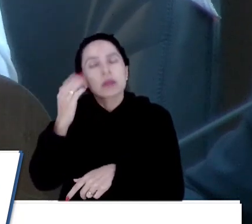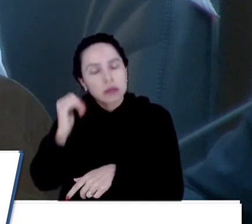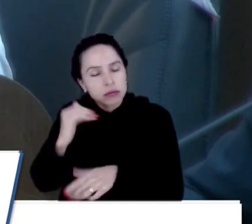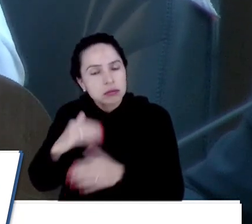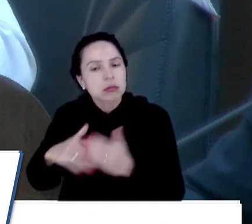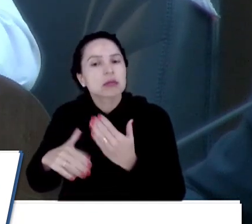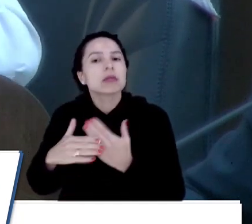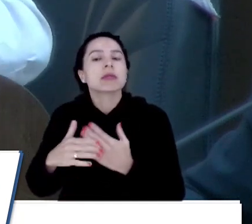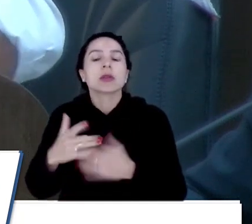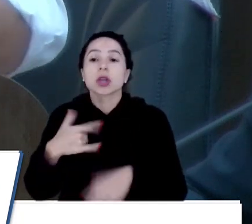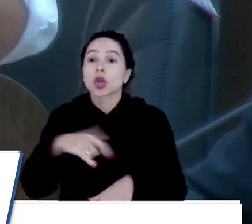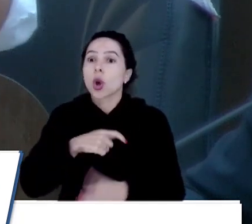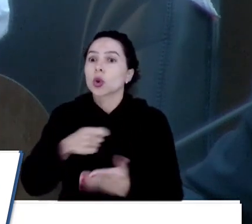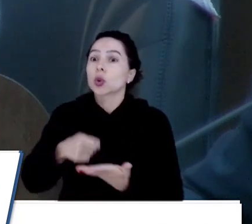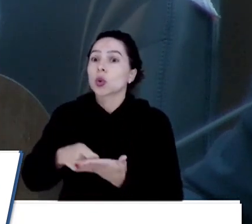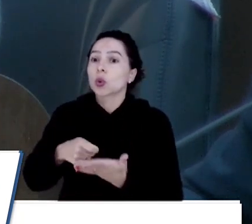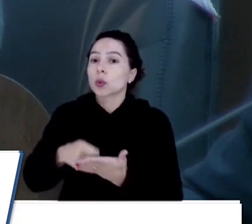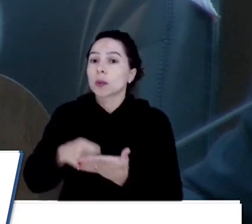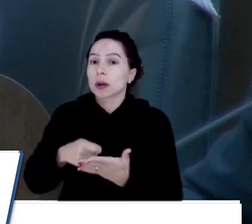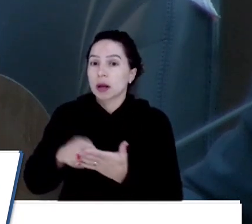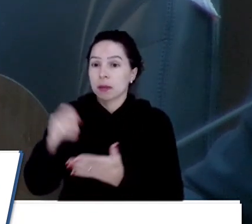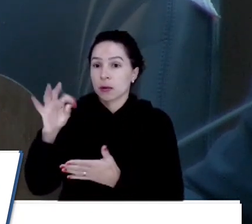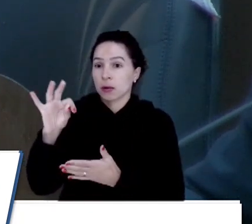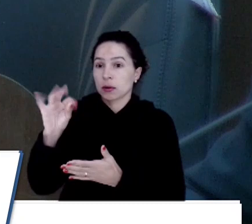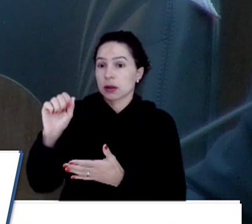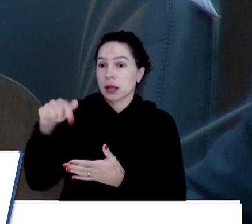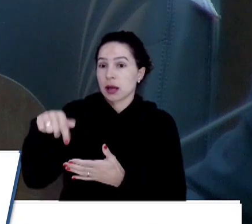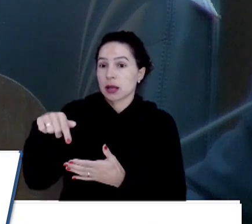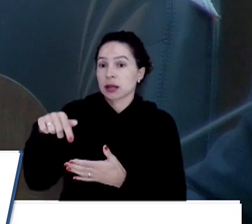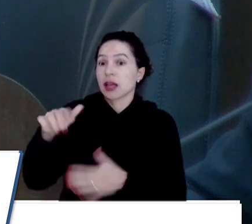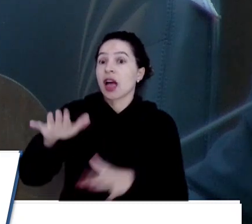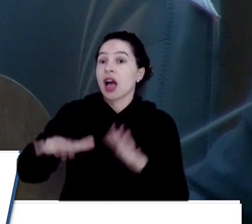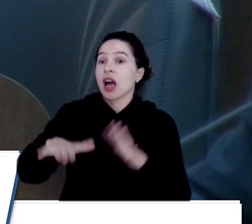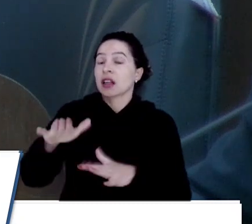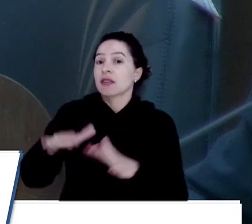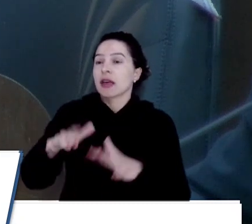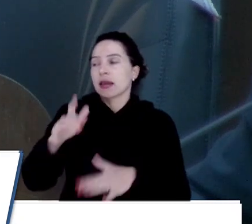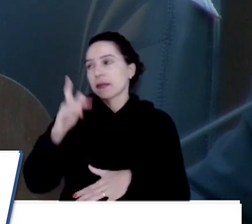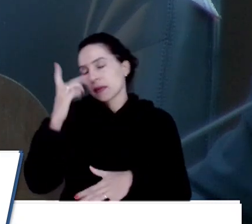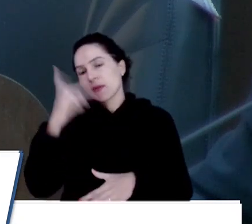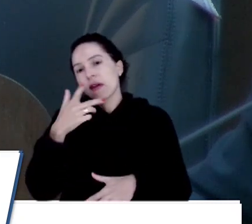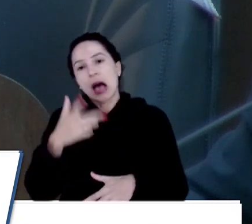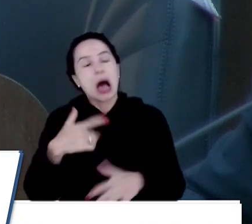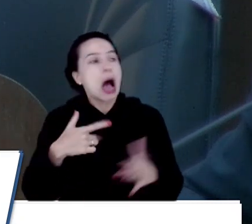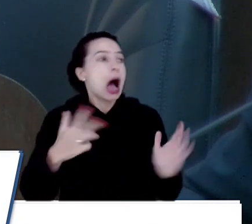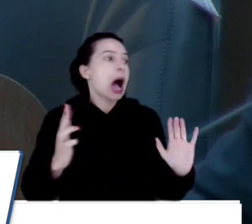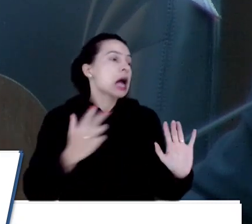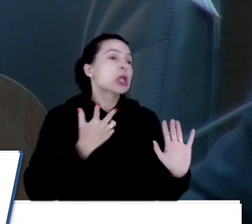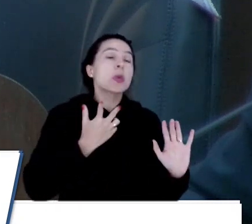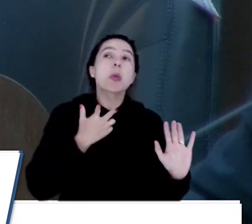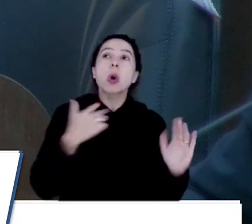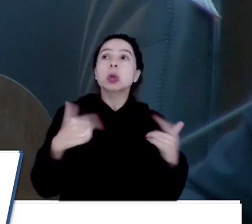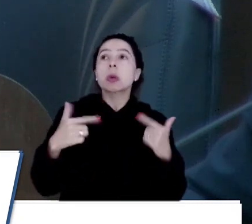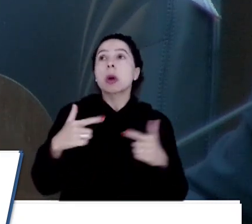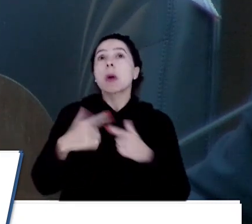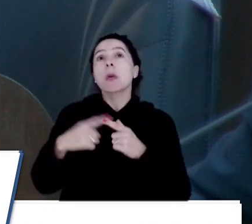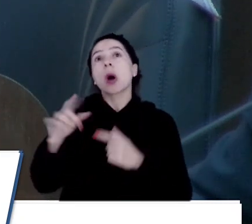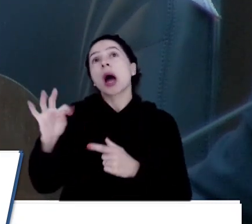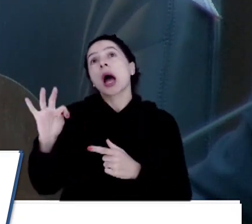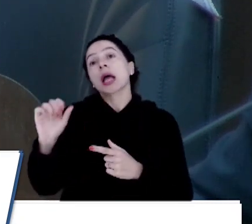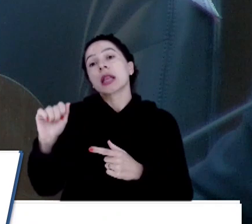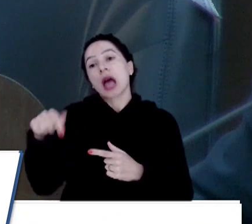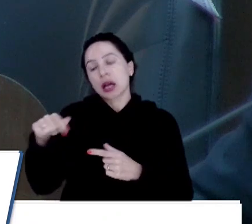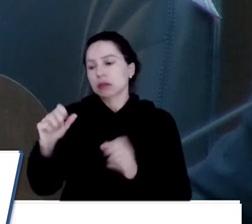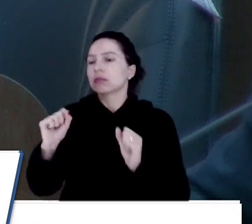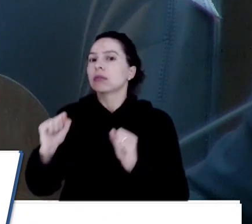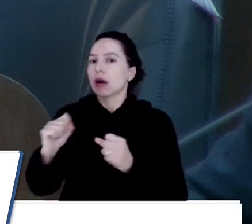nós cobramos o TAC. Às vezes, o cara fala assim, eu não posso trabalhar por causa do TAC. Pode sim.